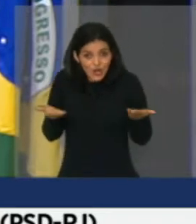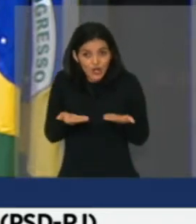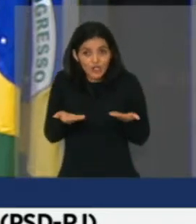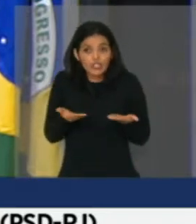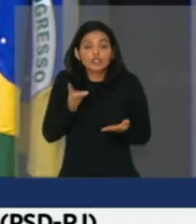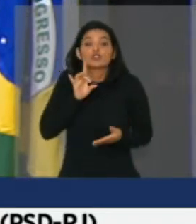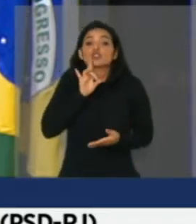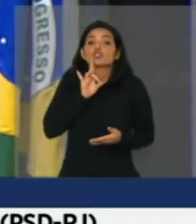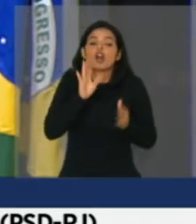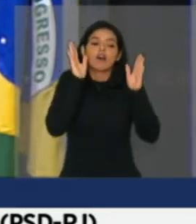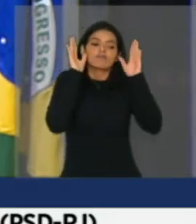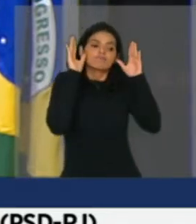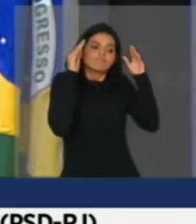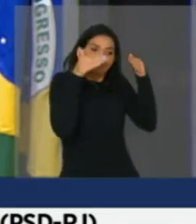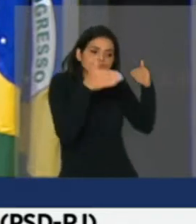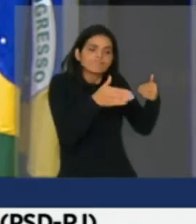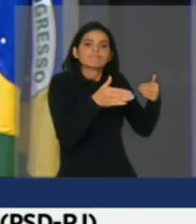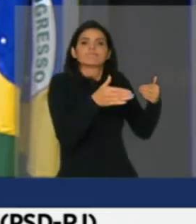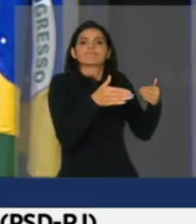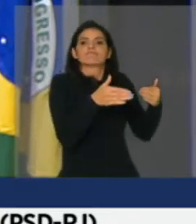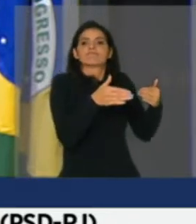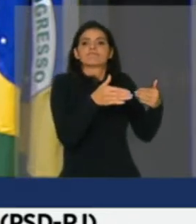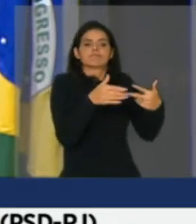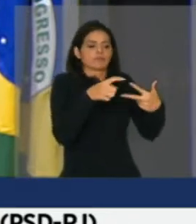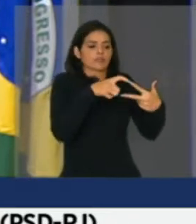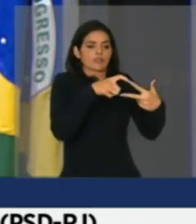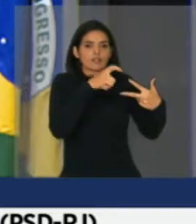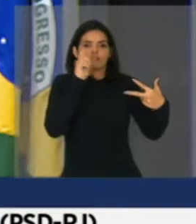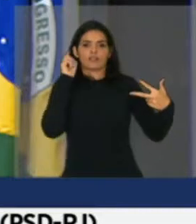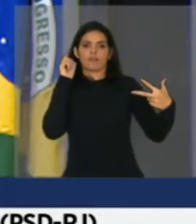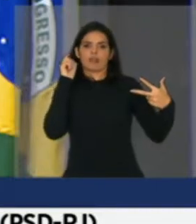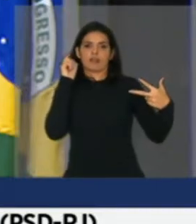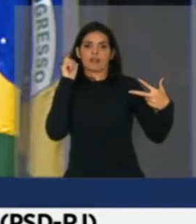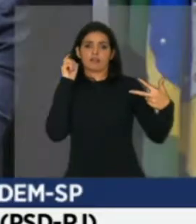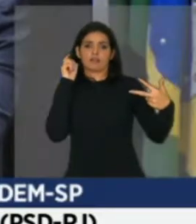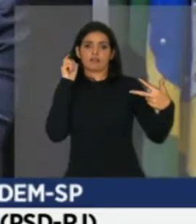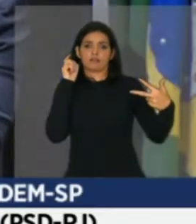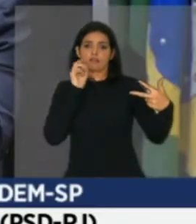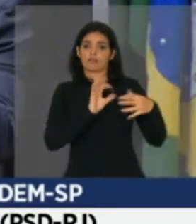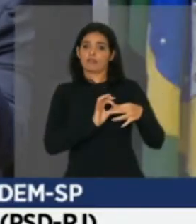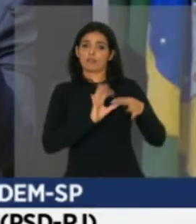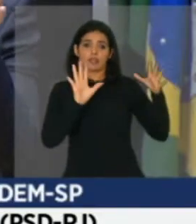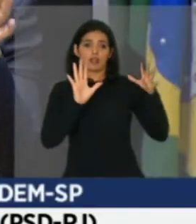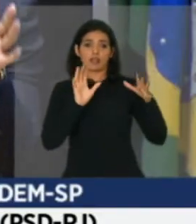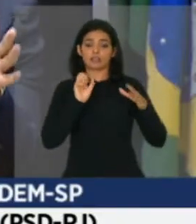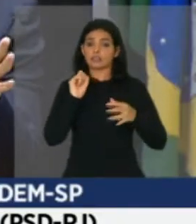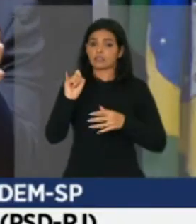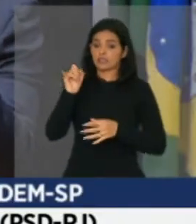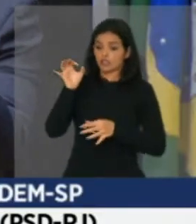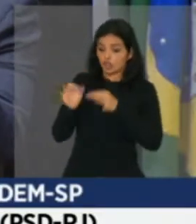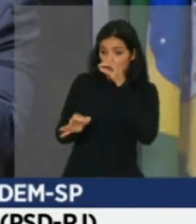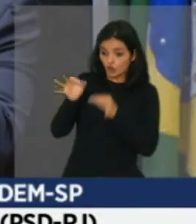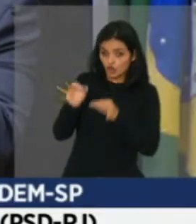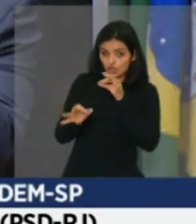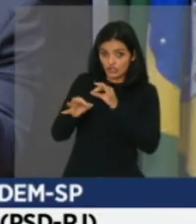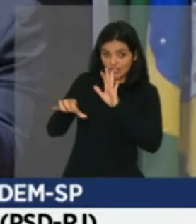impera o princípio da independência das instâncias. Então, ainda que haja condenação criminal lá, ou absolvição,